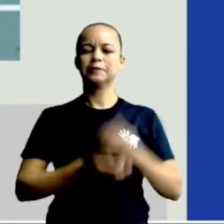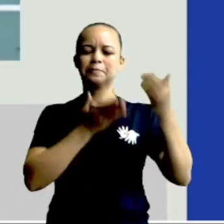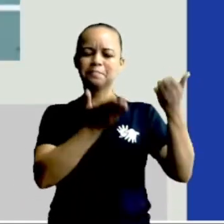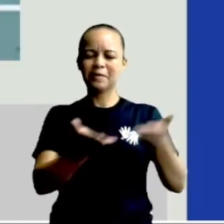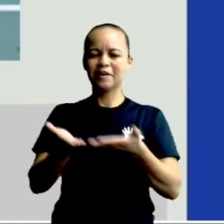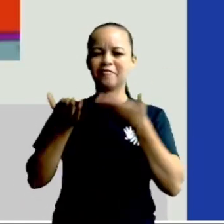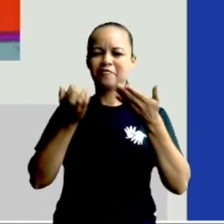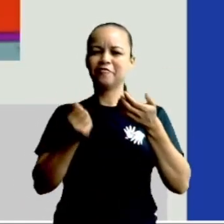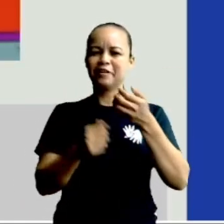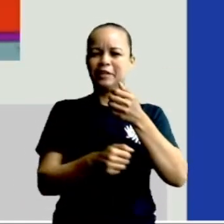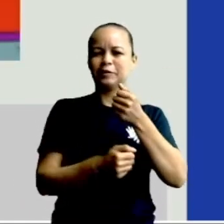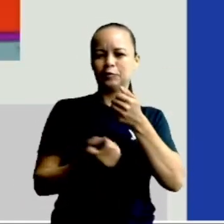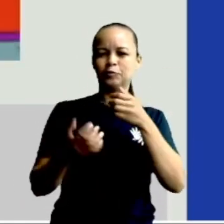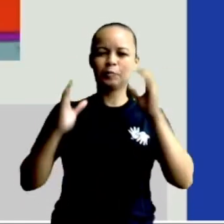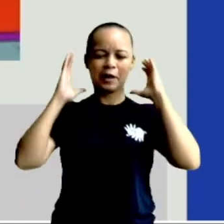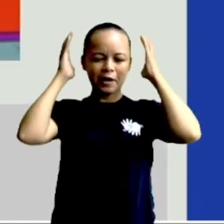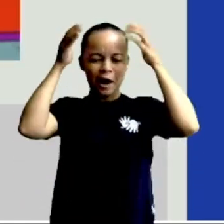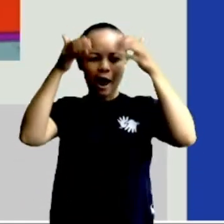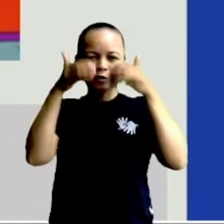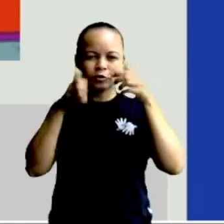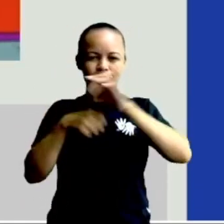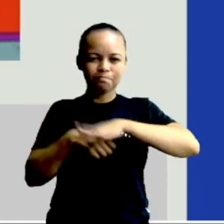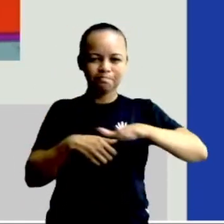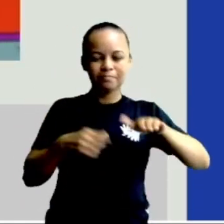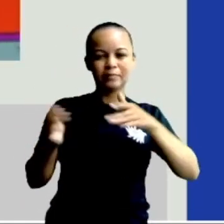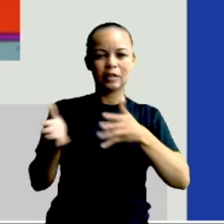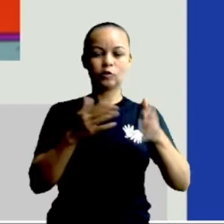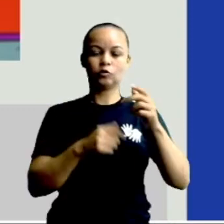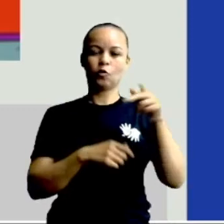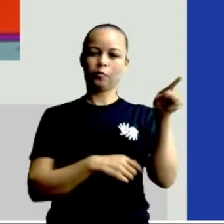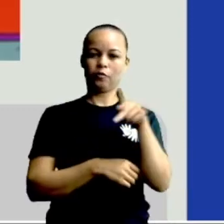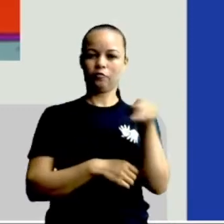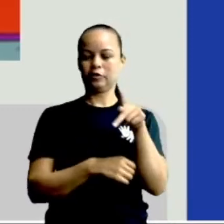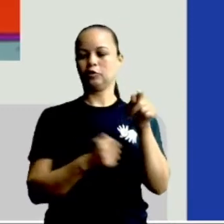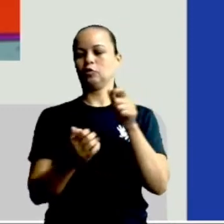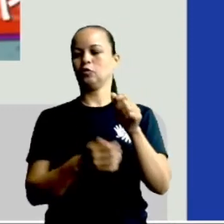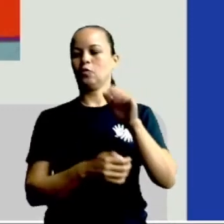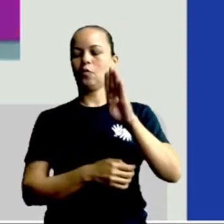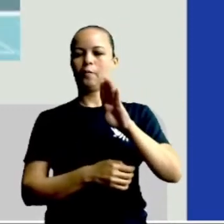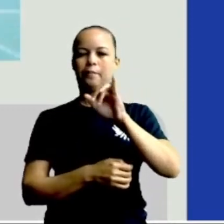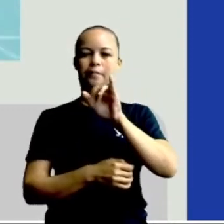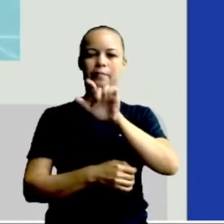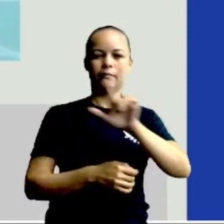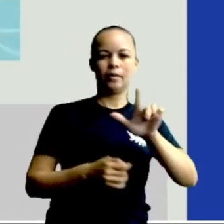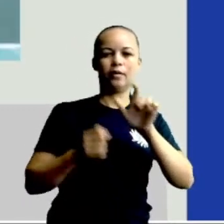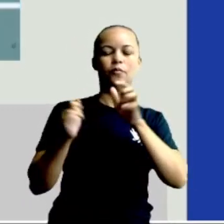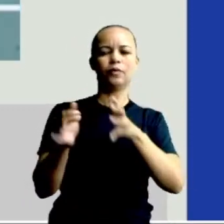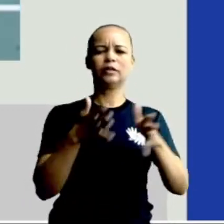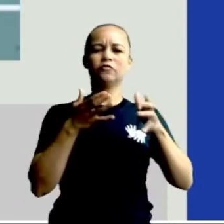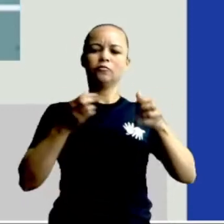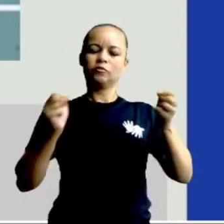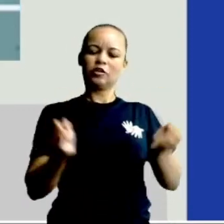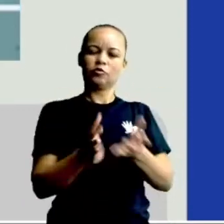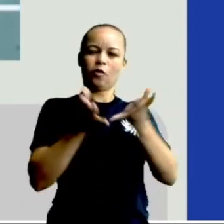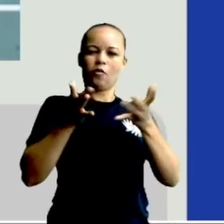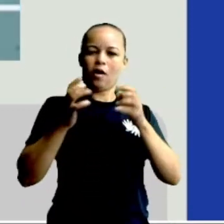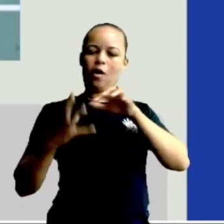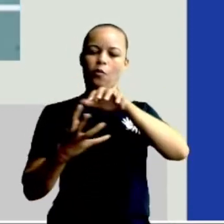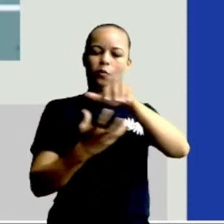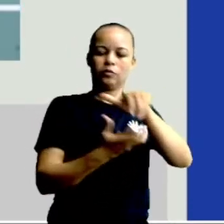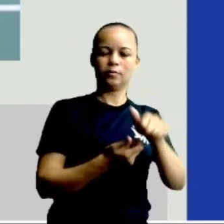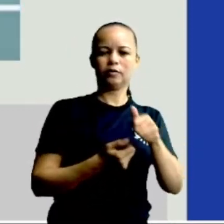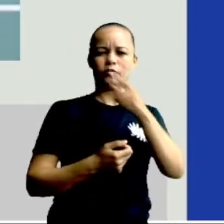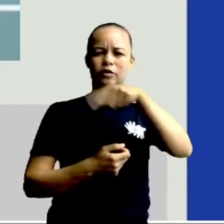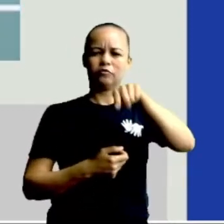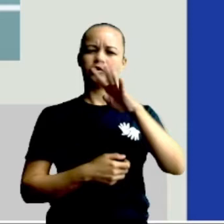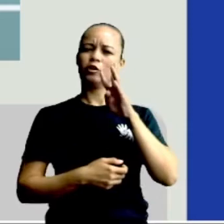Bem-vindos, pequenos astronautas! Eu sou o professor Bill Tyson e juntos vamos explorar o universo. Agora que você já